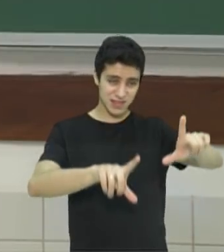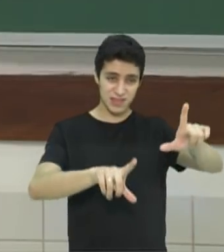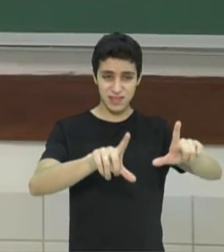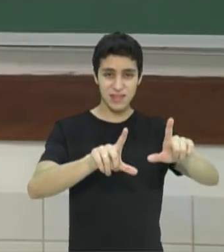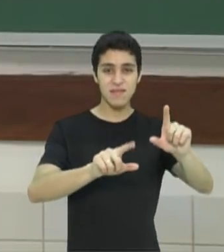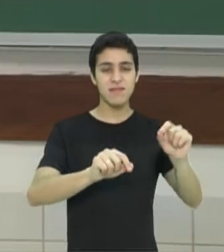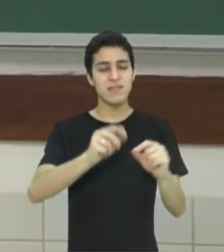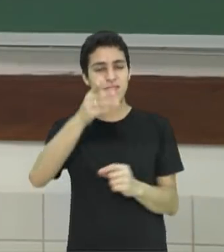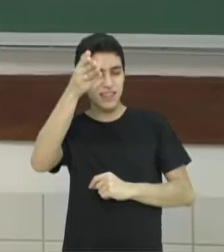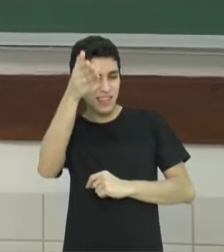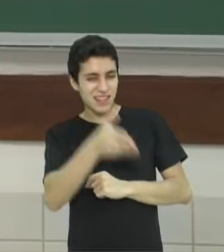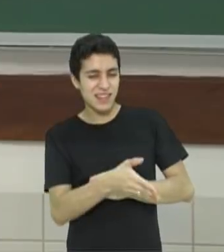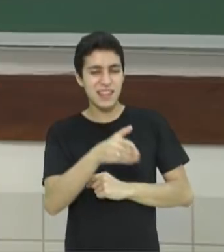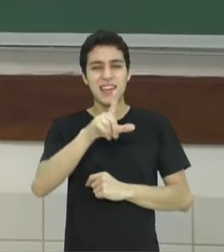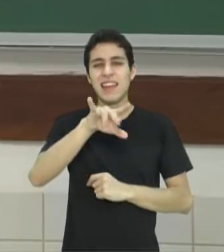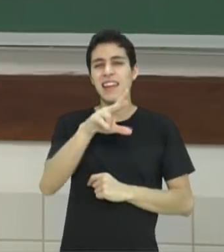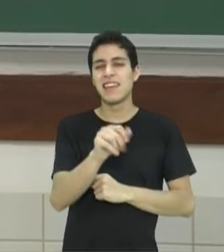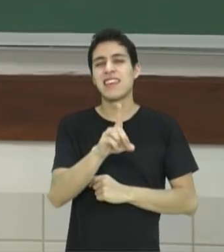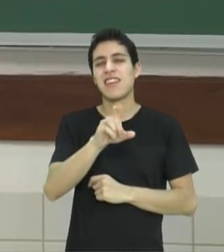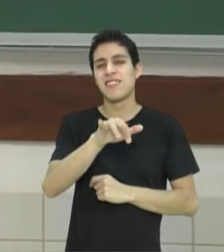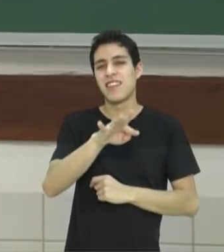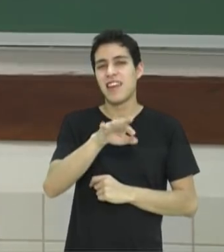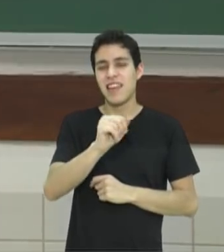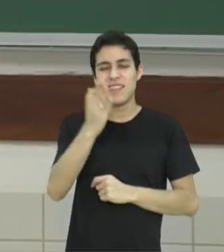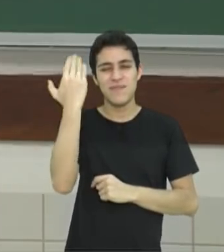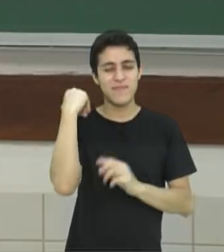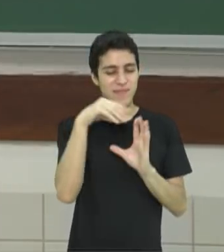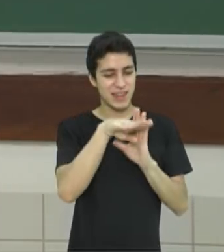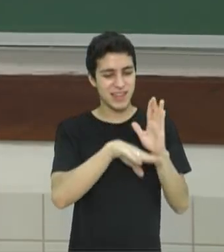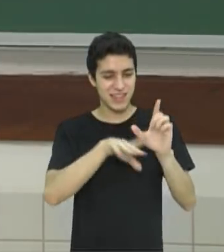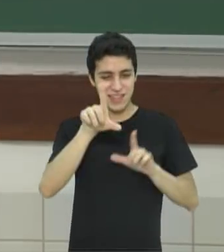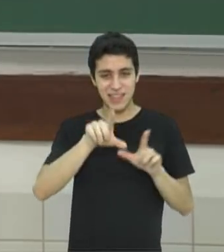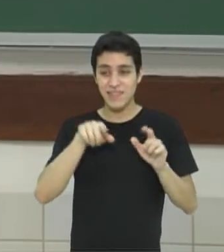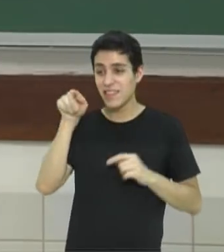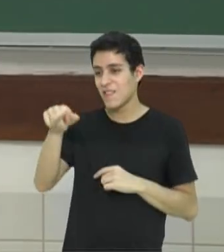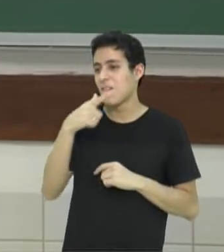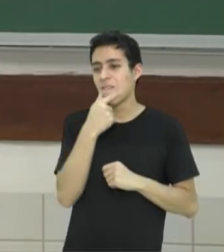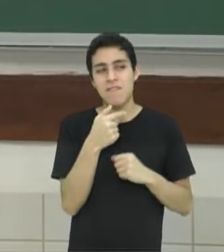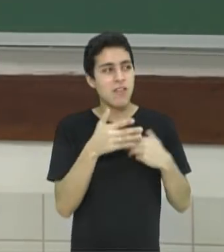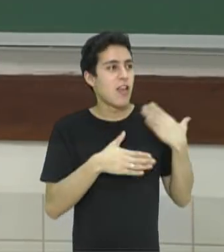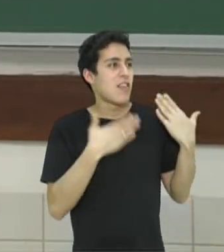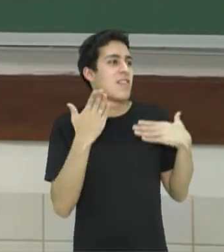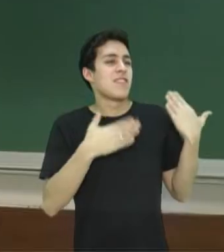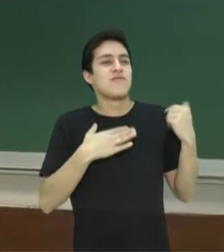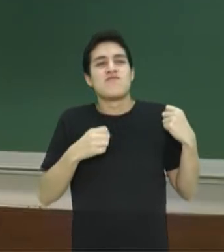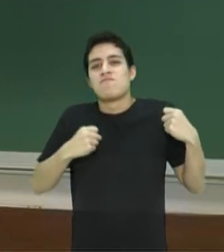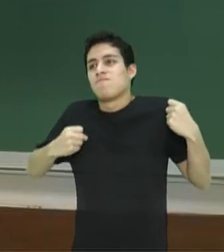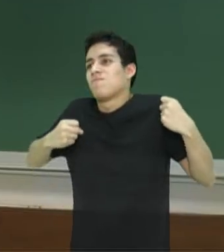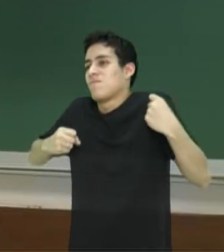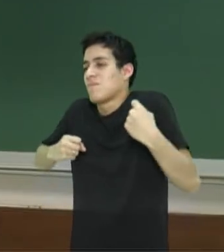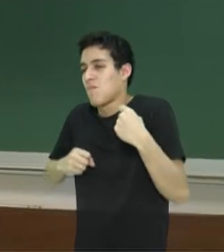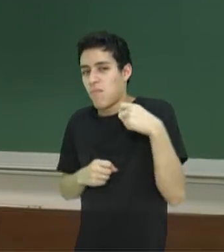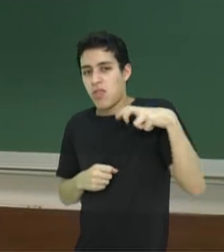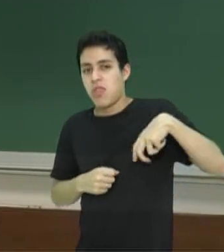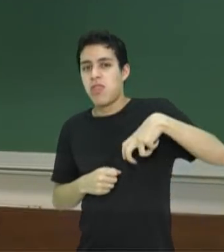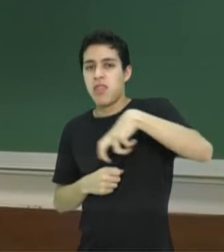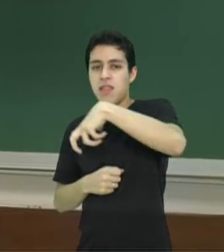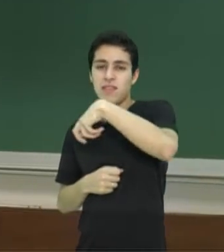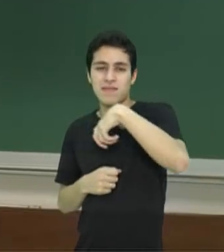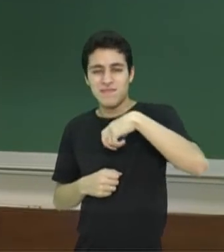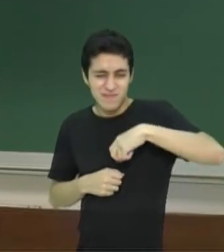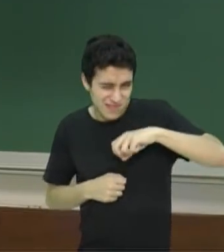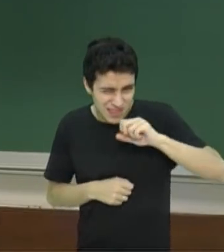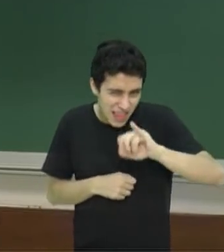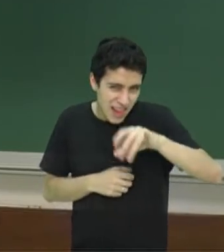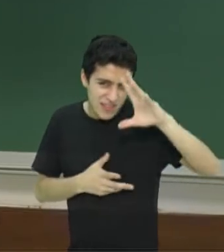linha direta, um programa de televisão. E o Wesley ficou apavorado e saiu correndo. Será que